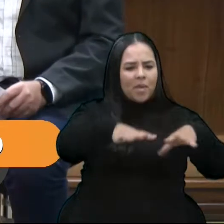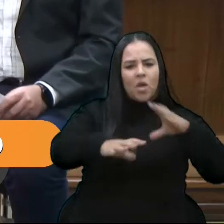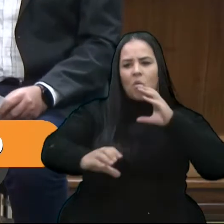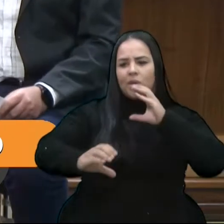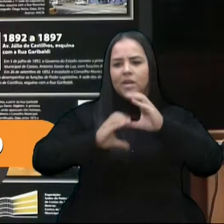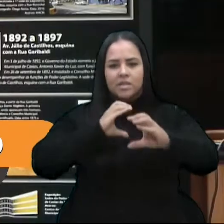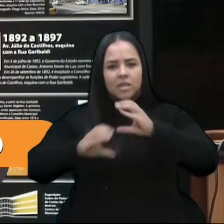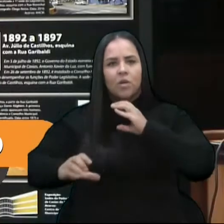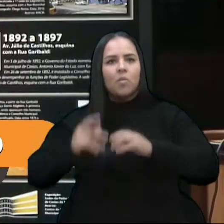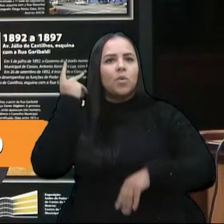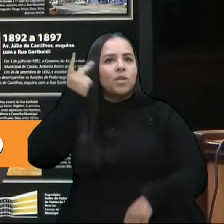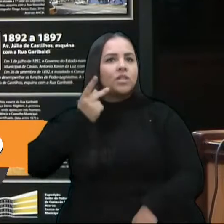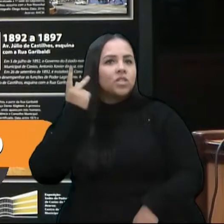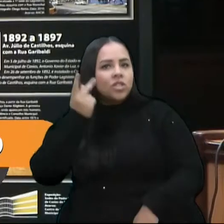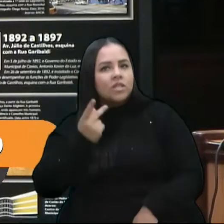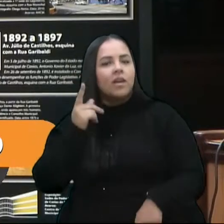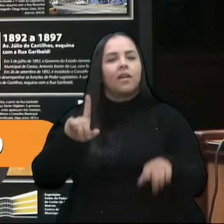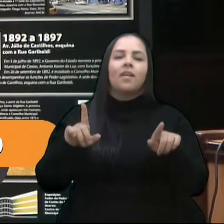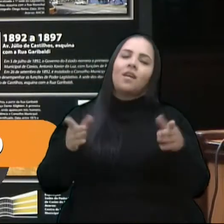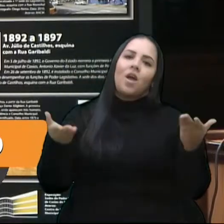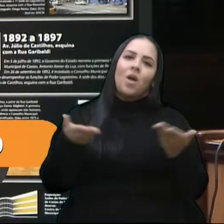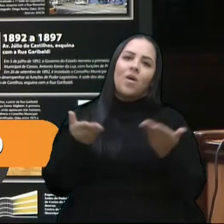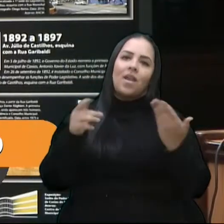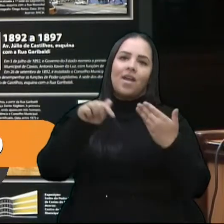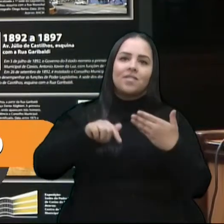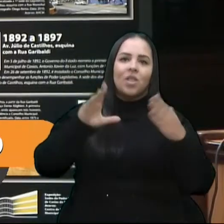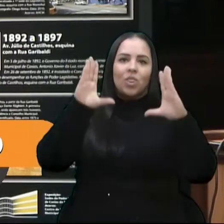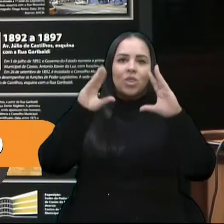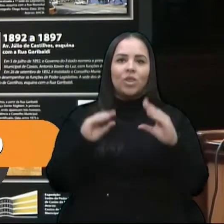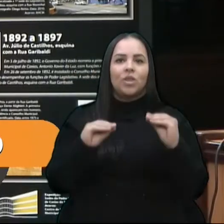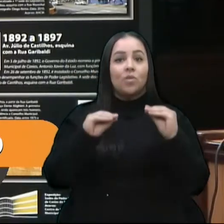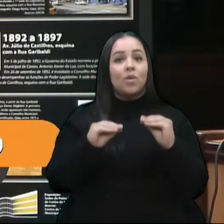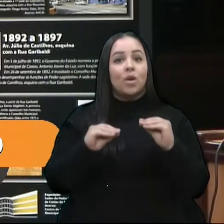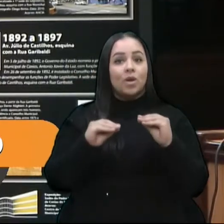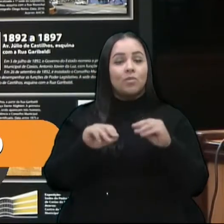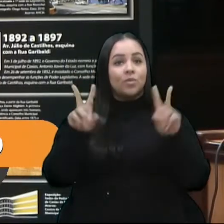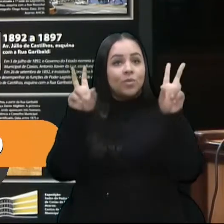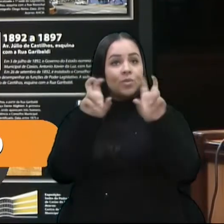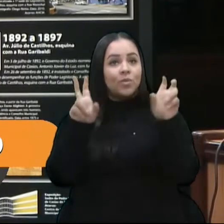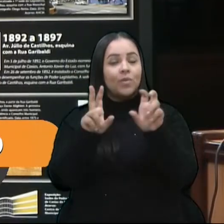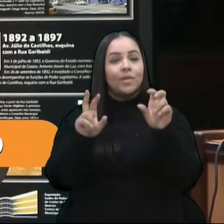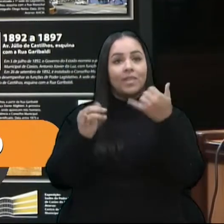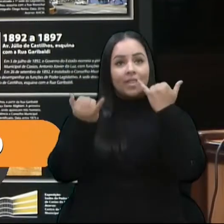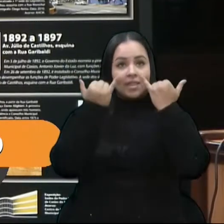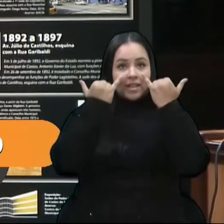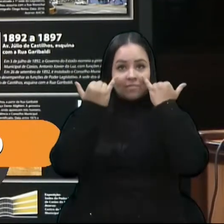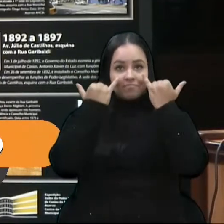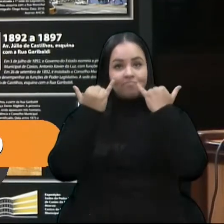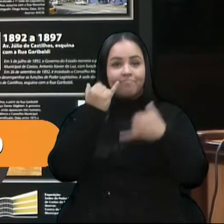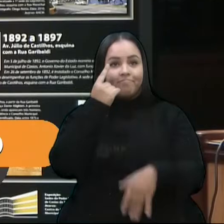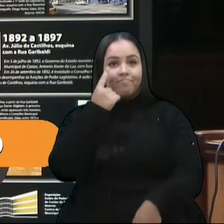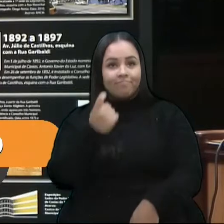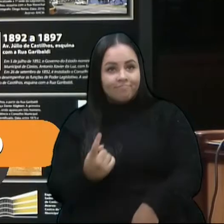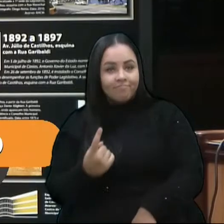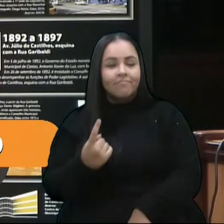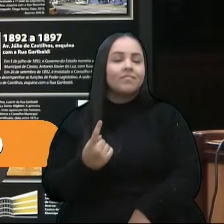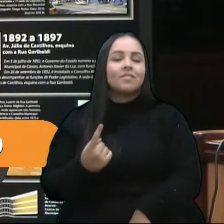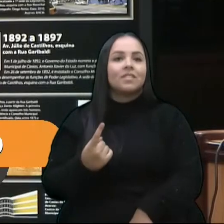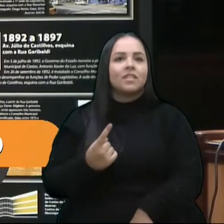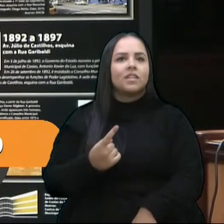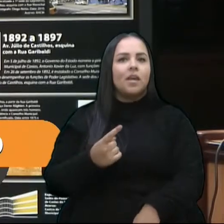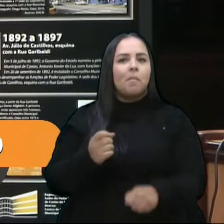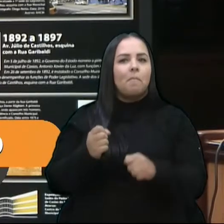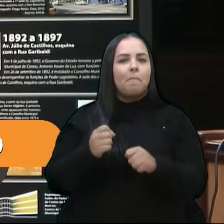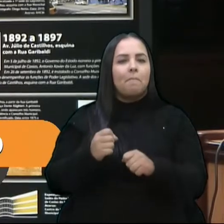nessa terceira noite, então, uma temática ainda mais interessante, porque amplia o leque de debatedores e também